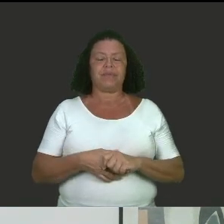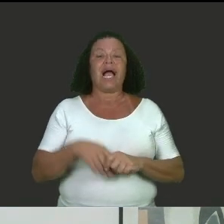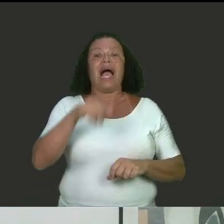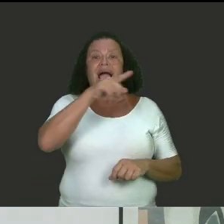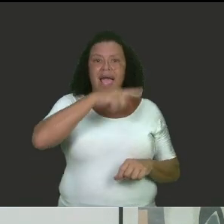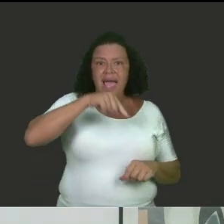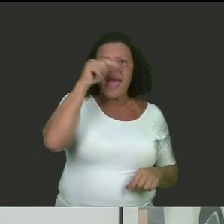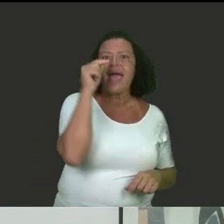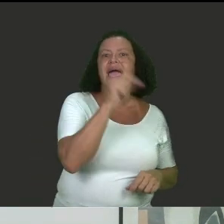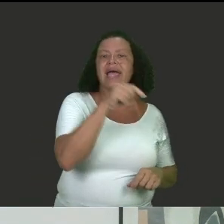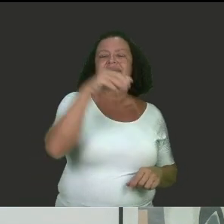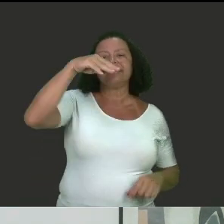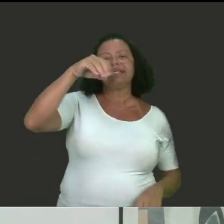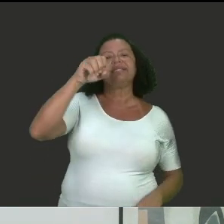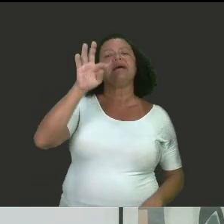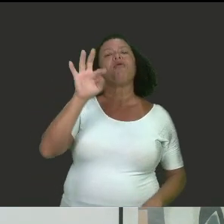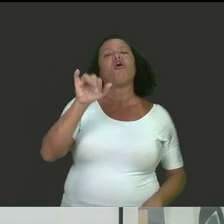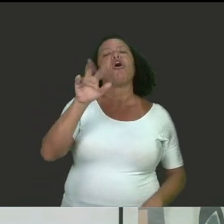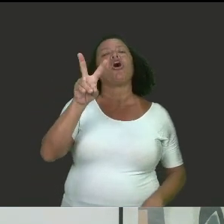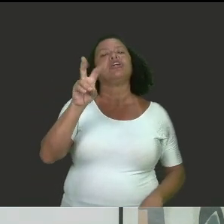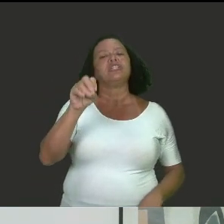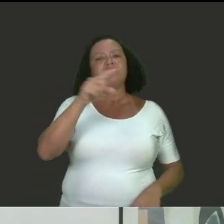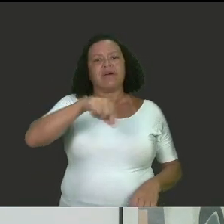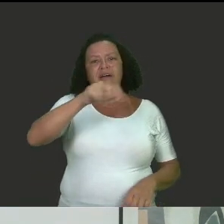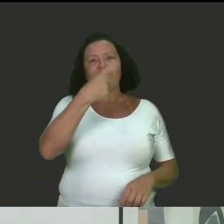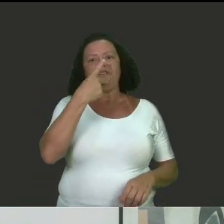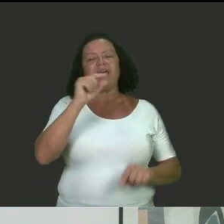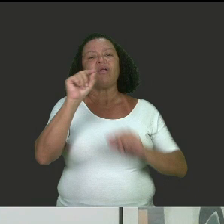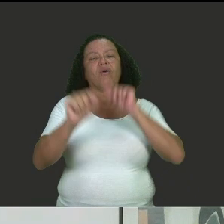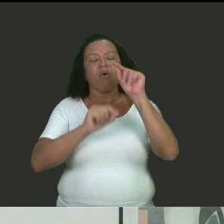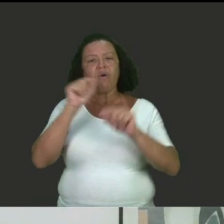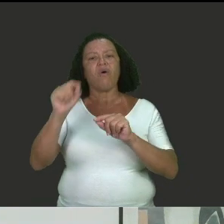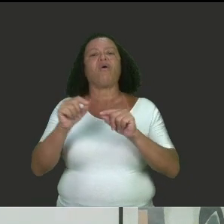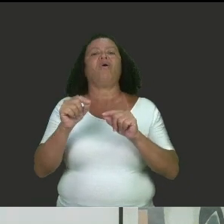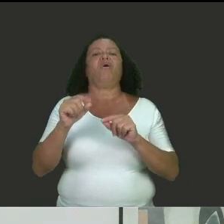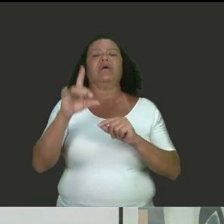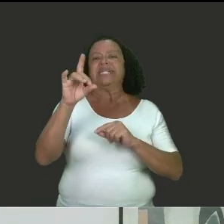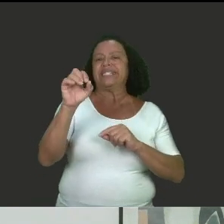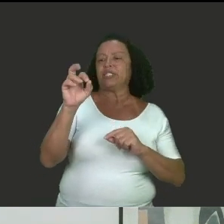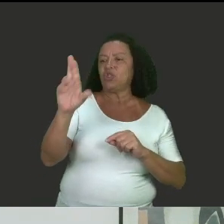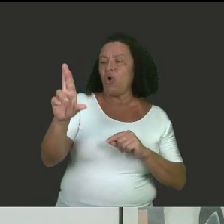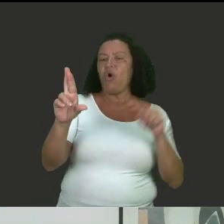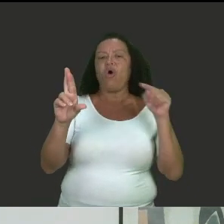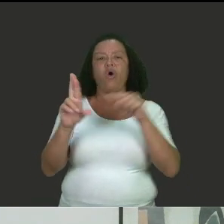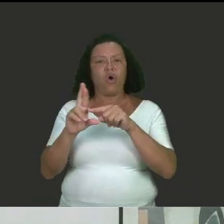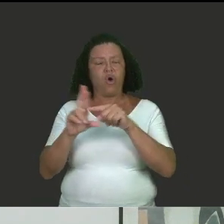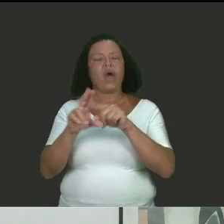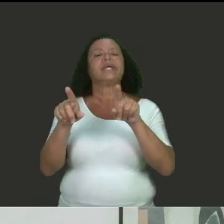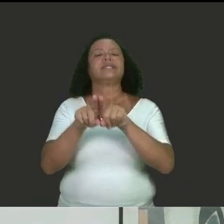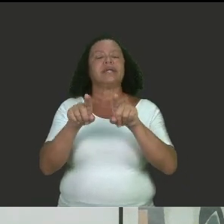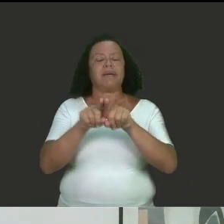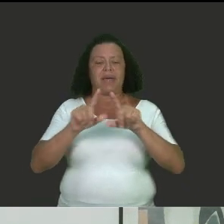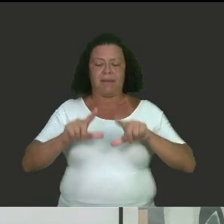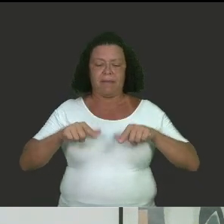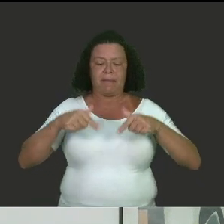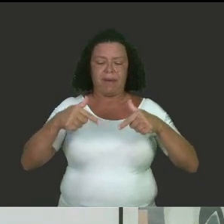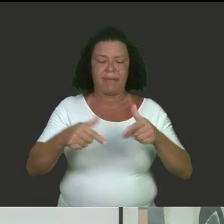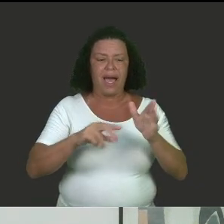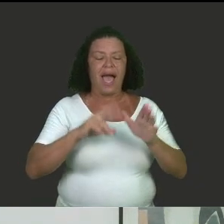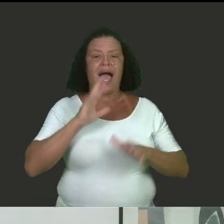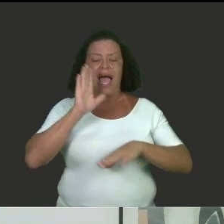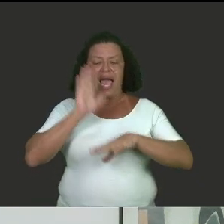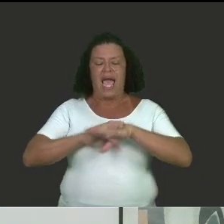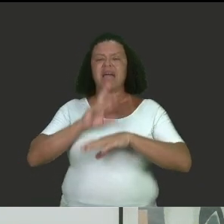Esses motivos de resignação em que distingue os 3 tipos de dor foram extraídos da obra Ação e Reação, de André Luiz, que